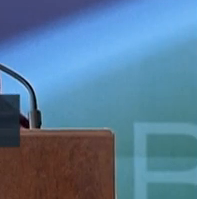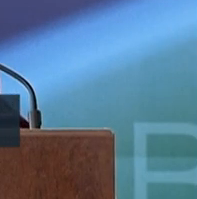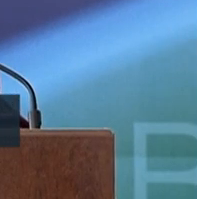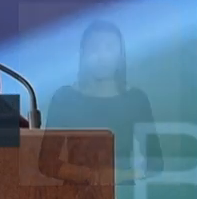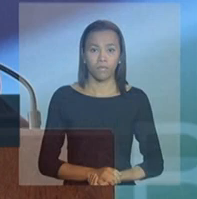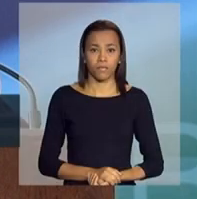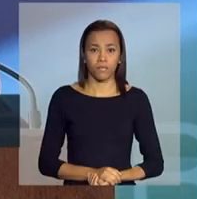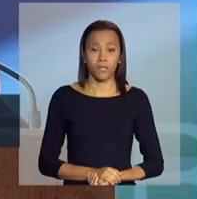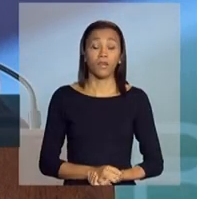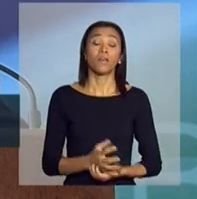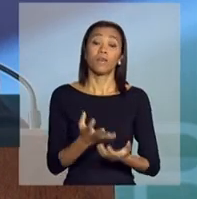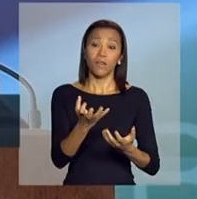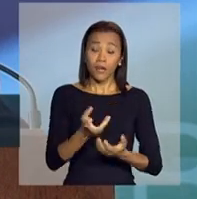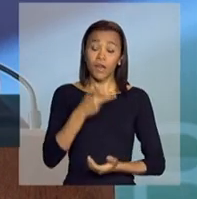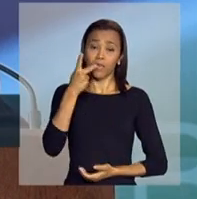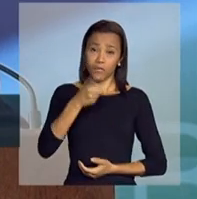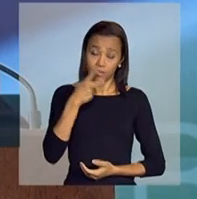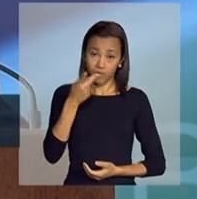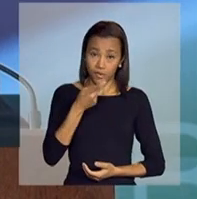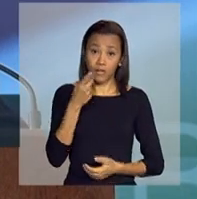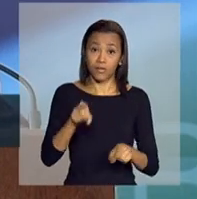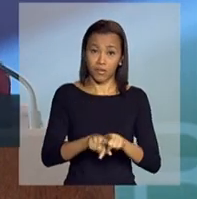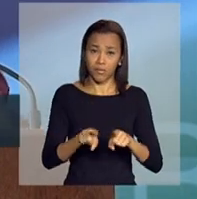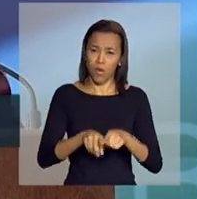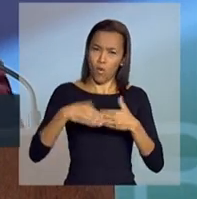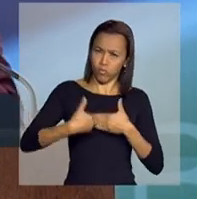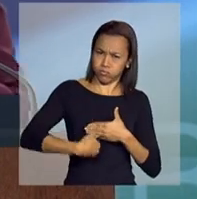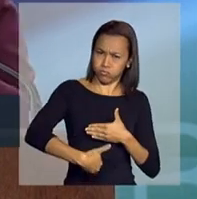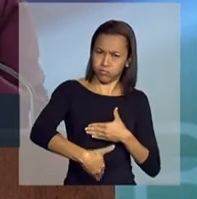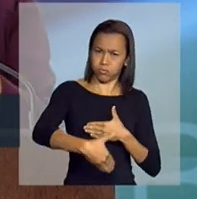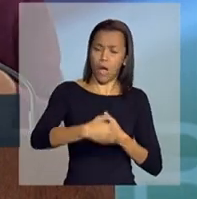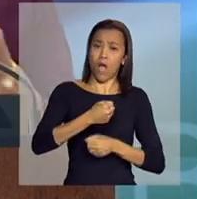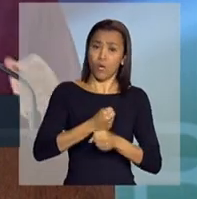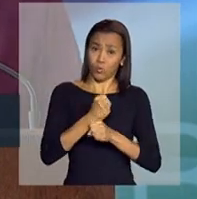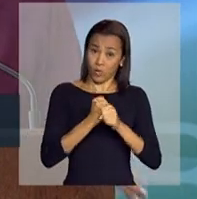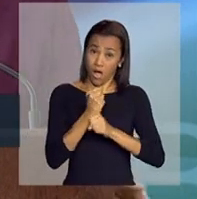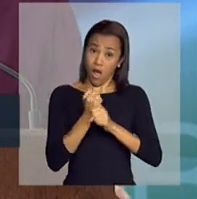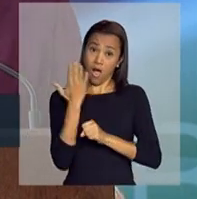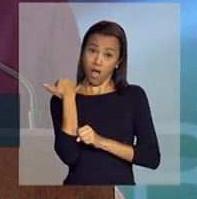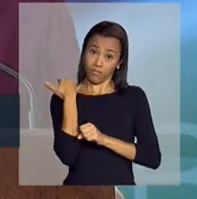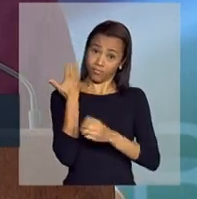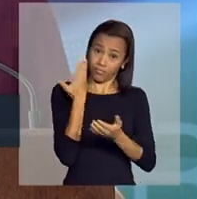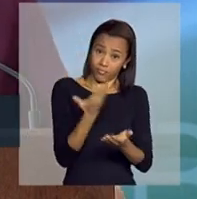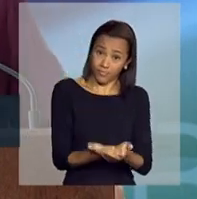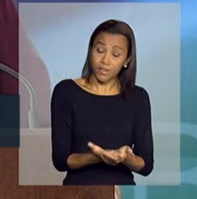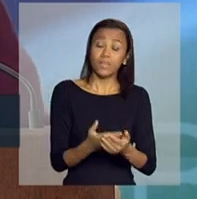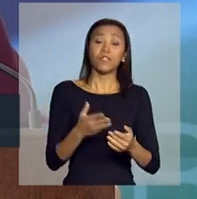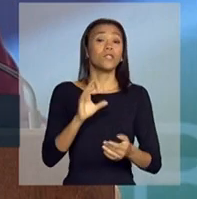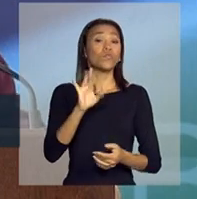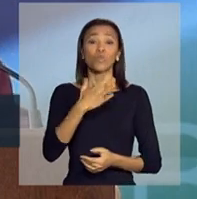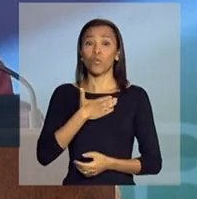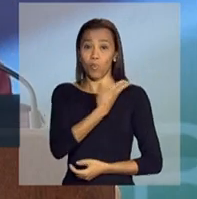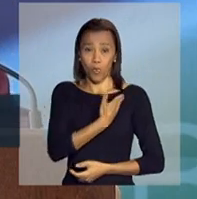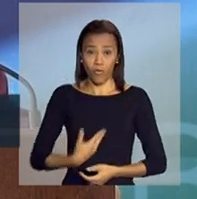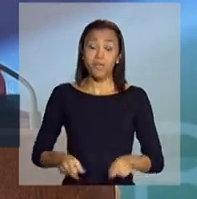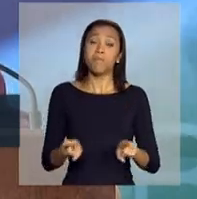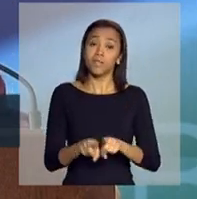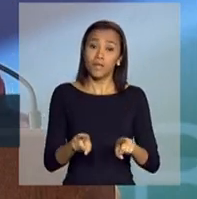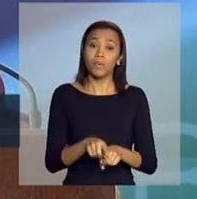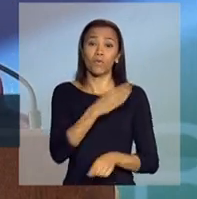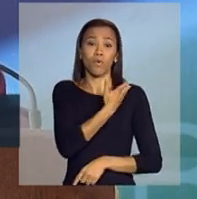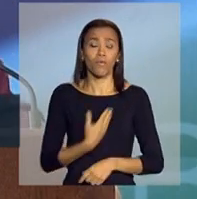E quero dizer que, ao longo dos últimos anos, não só no meu governo, mas ainda no governo do presidente